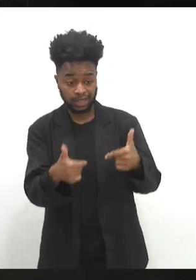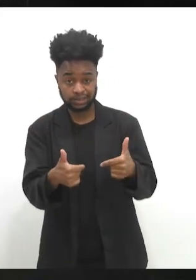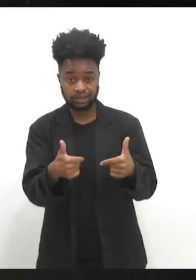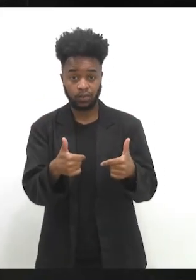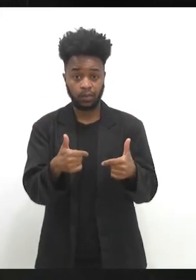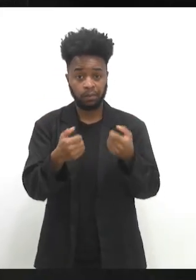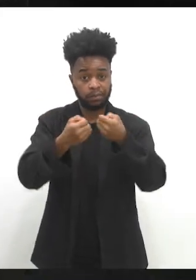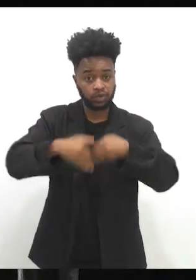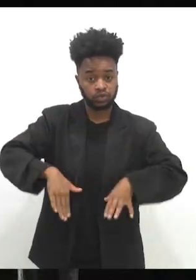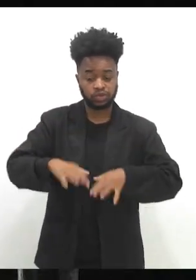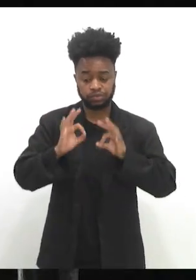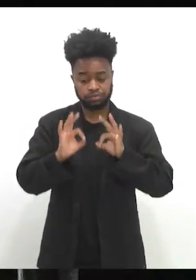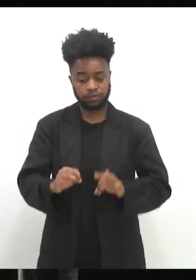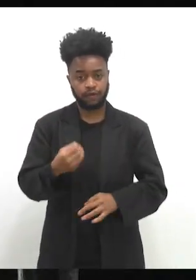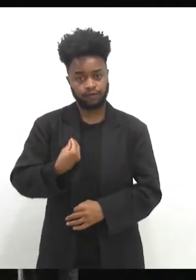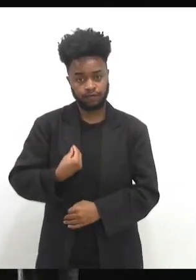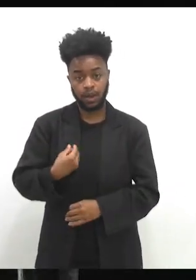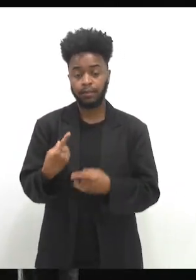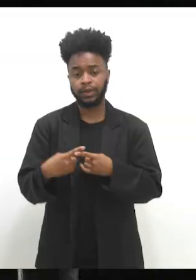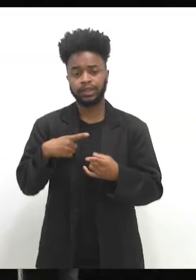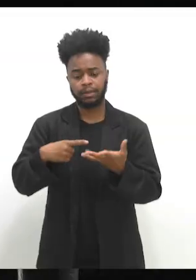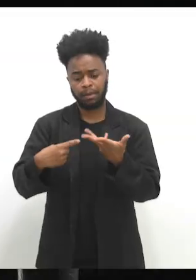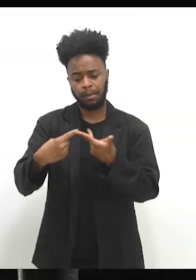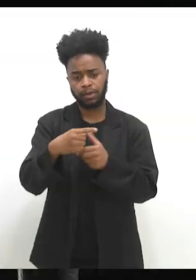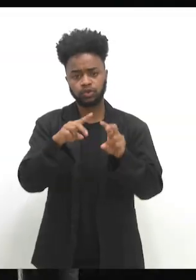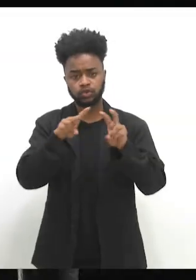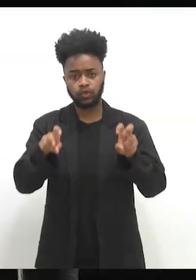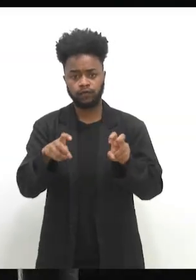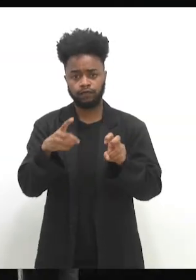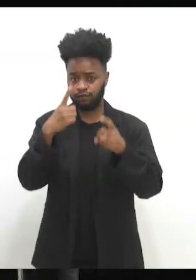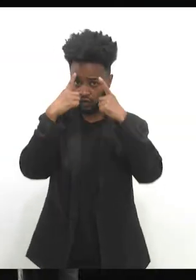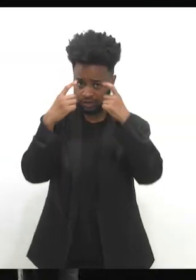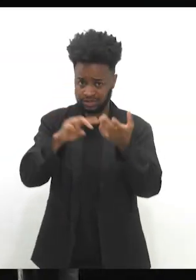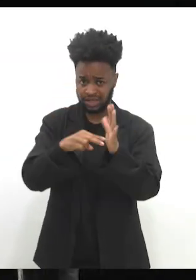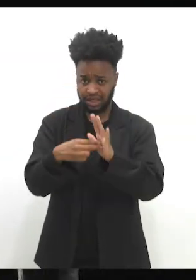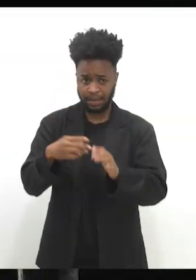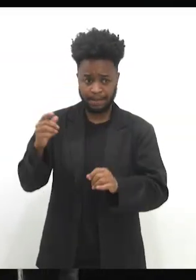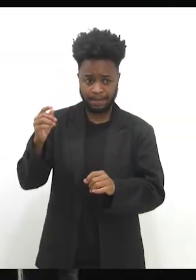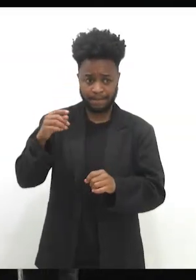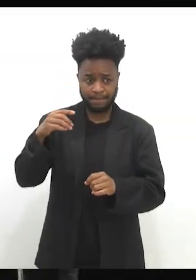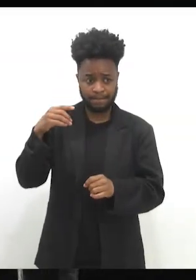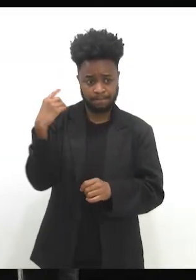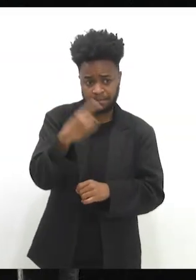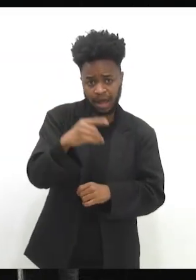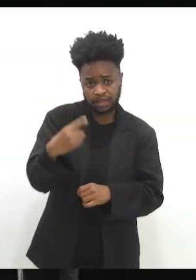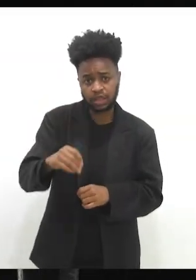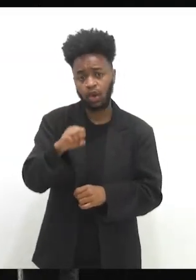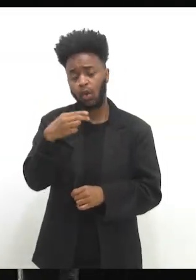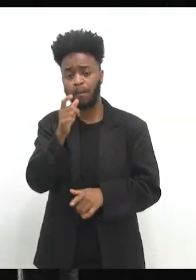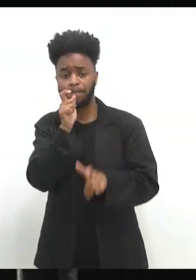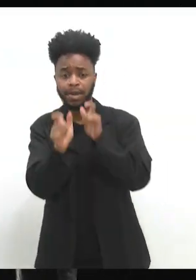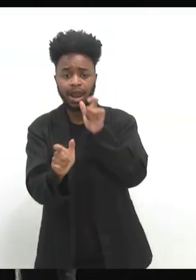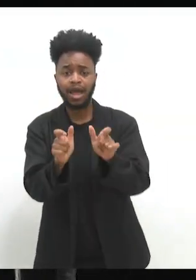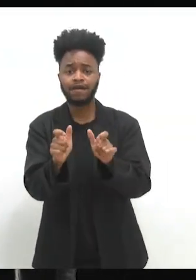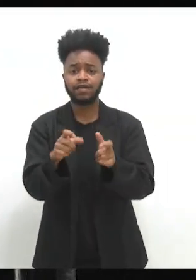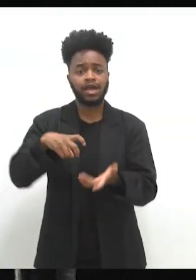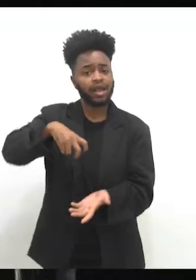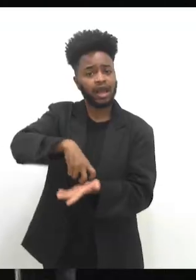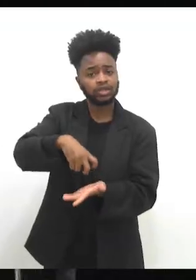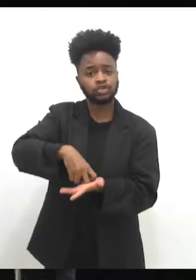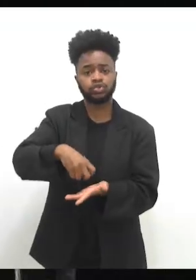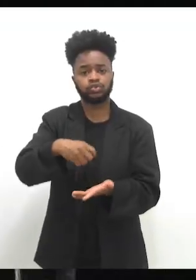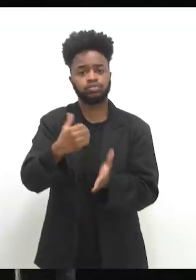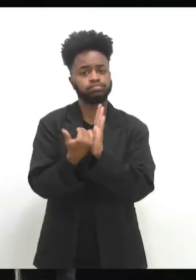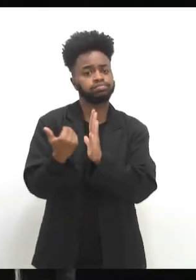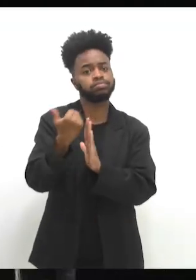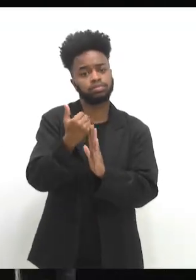que ameace a sua dignidade. Então, muito se fala sobre violência. É um tapa? De repente, uma palavra, um castigo imoderado.